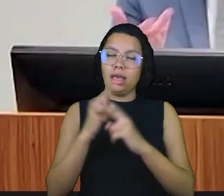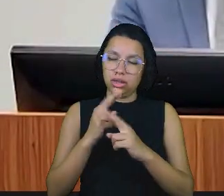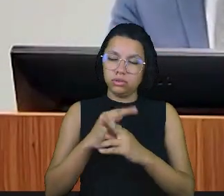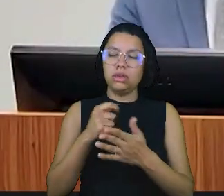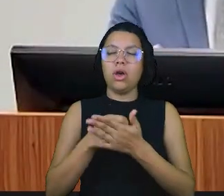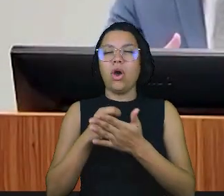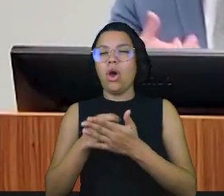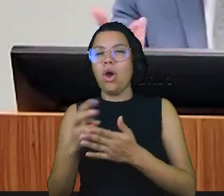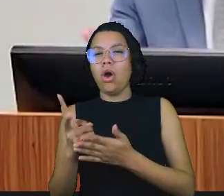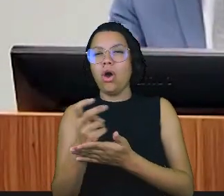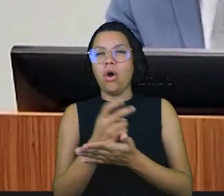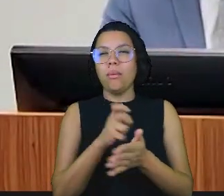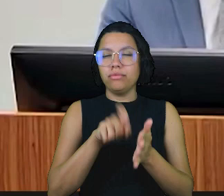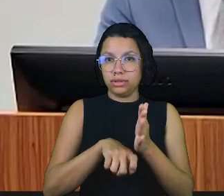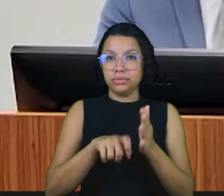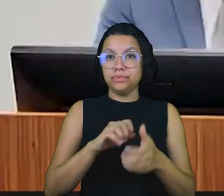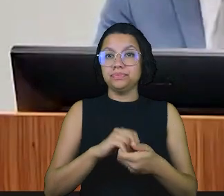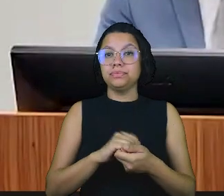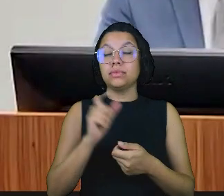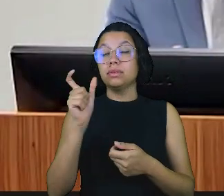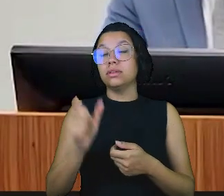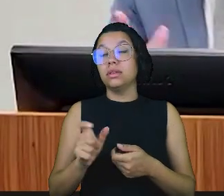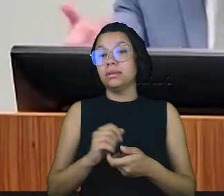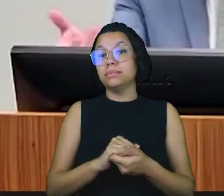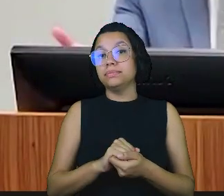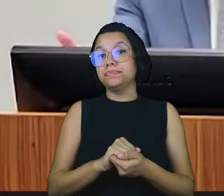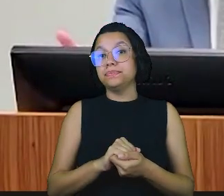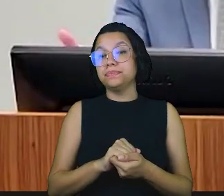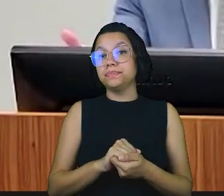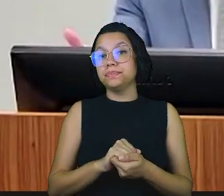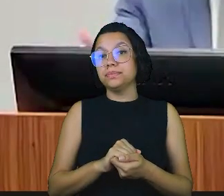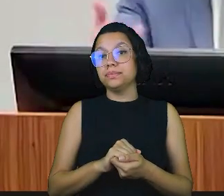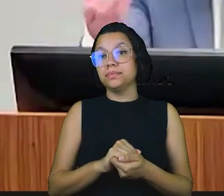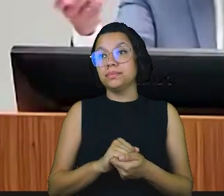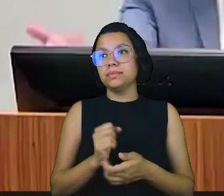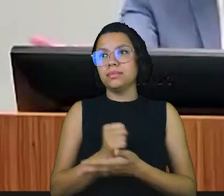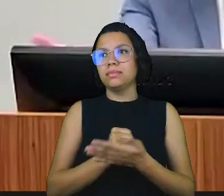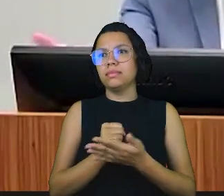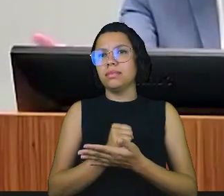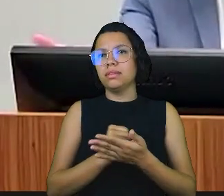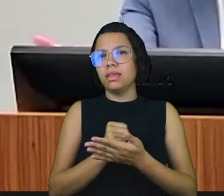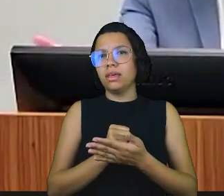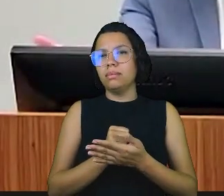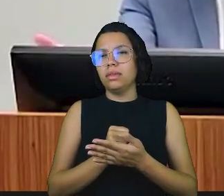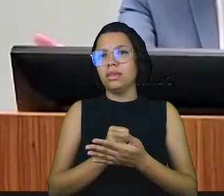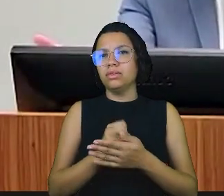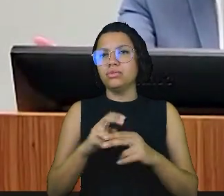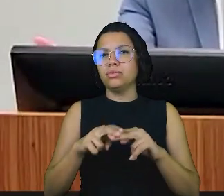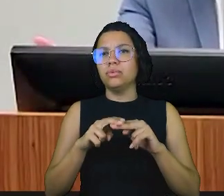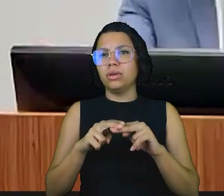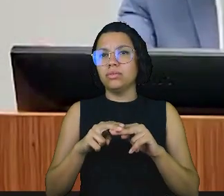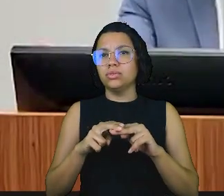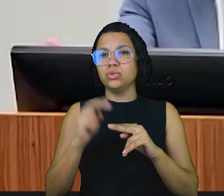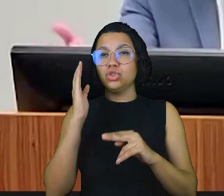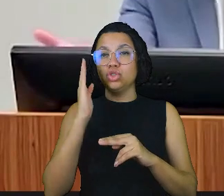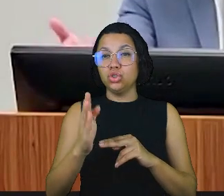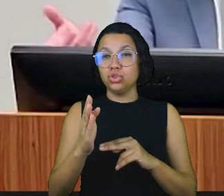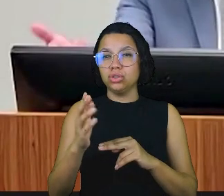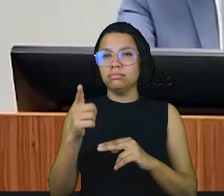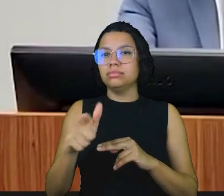fiscal dar-se-ia basicamente por esses 2 braços. O redirecionamento, que